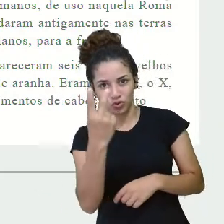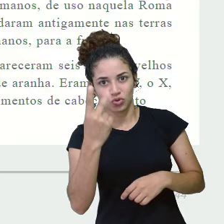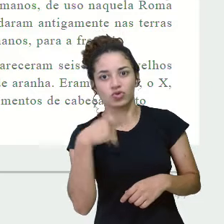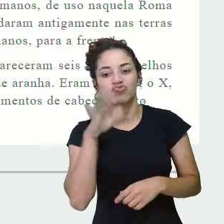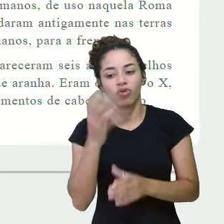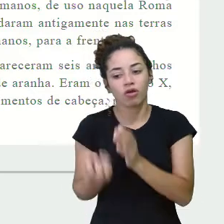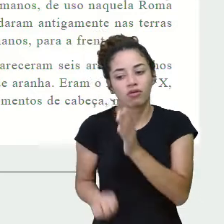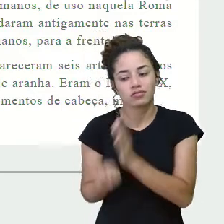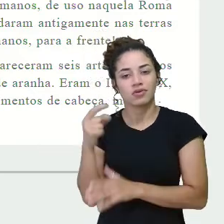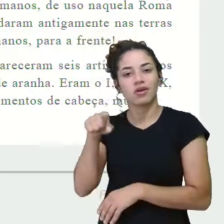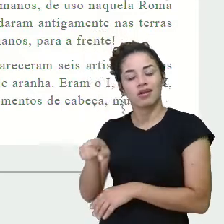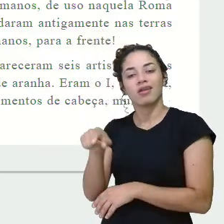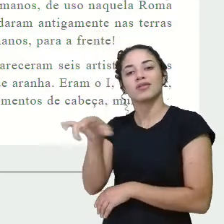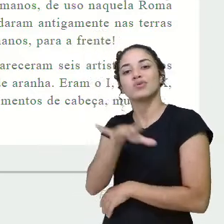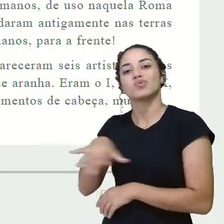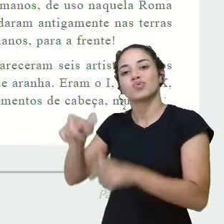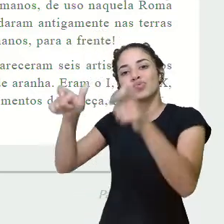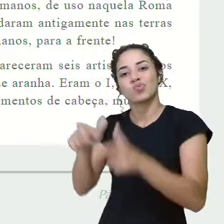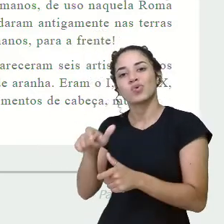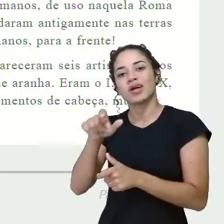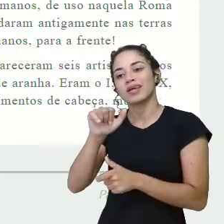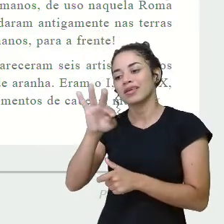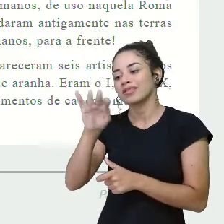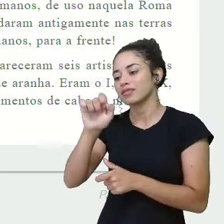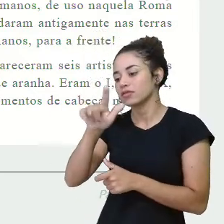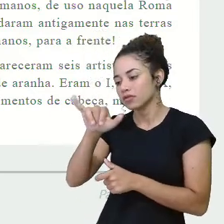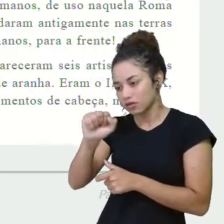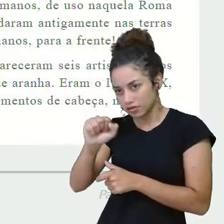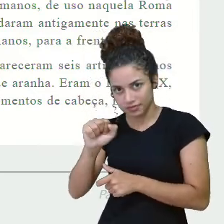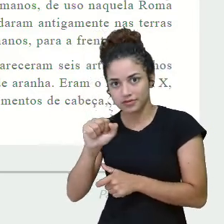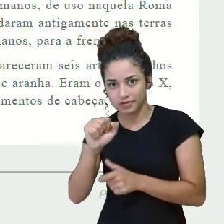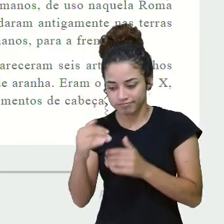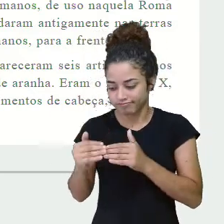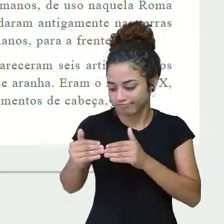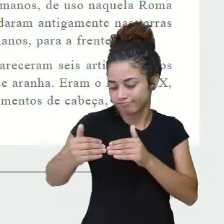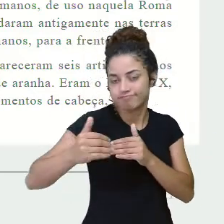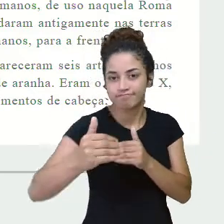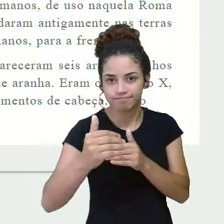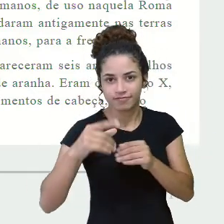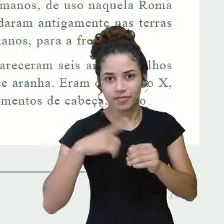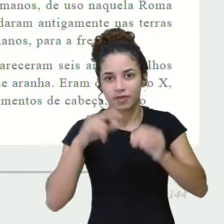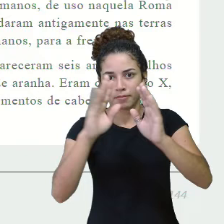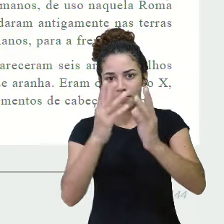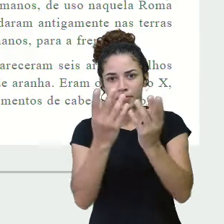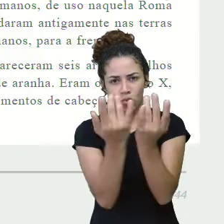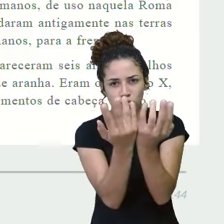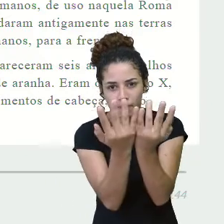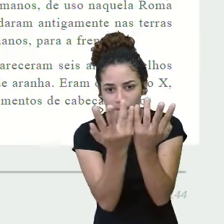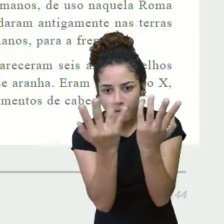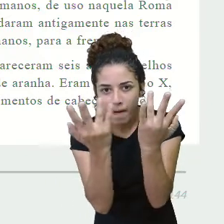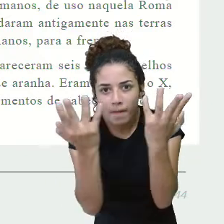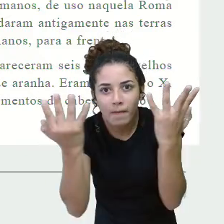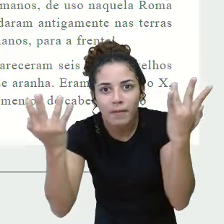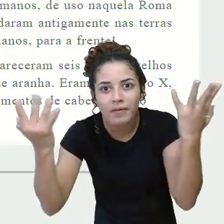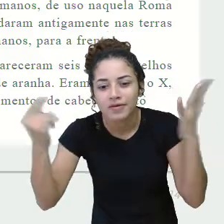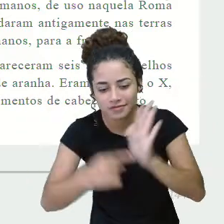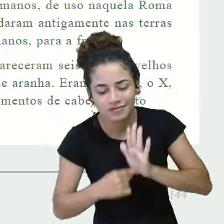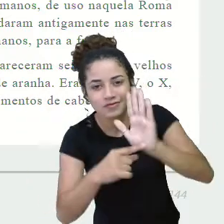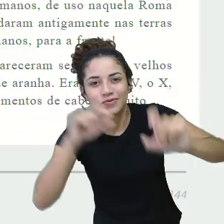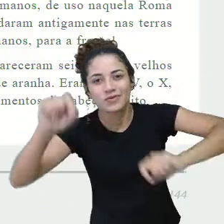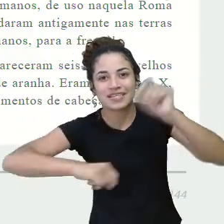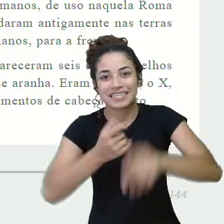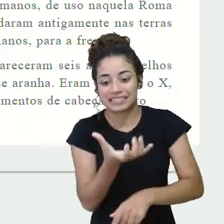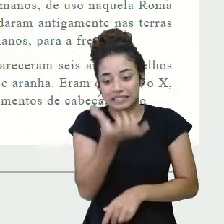da Itália, senhores algarismos romanos. Para frente. A cortina abriu-se de novo e apareceu